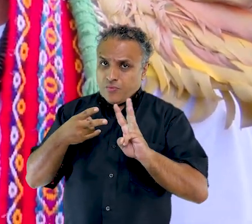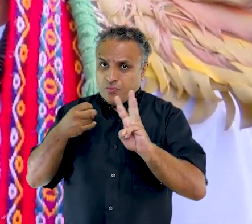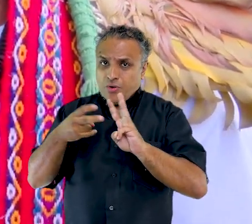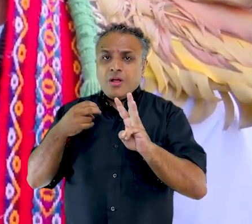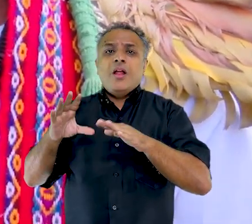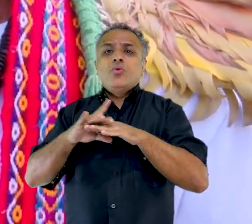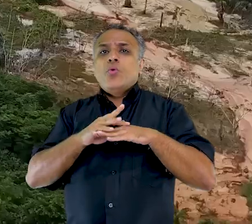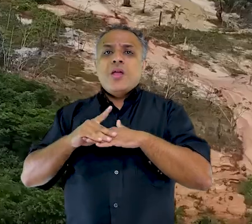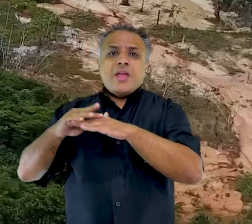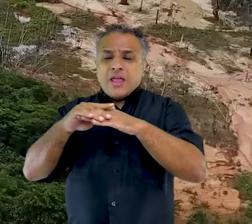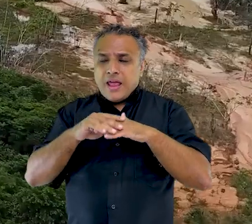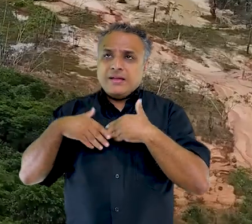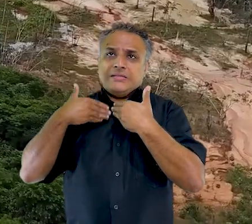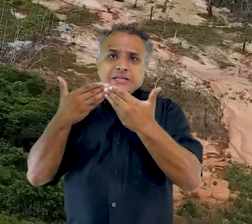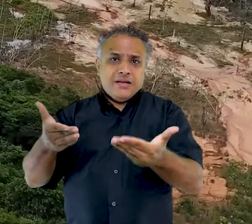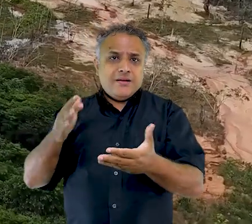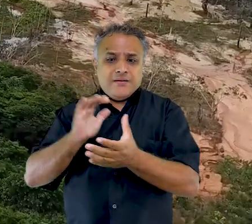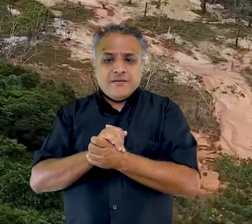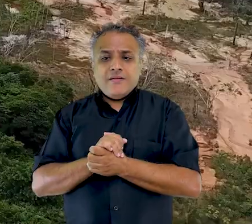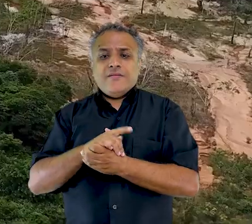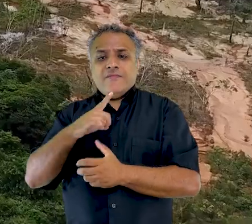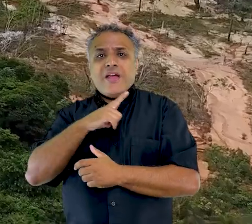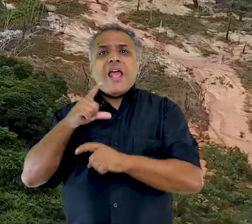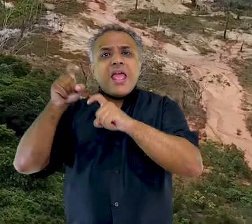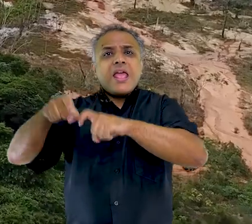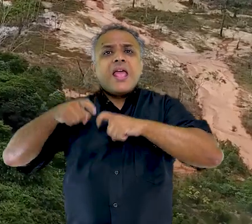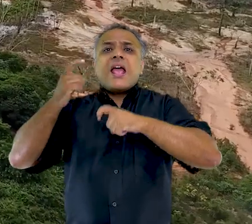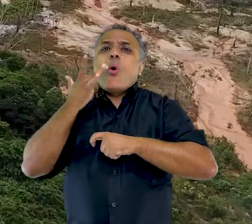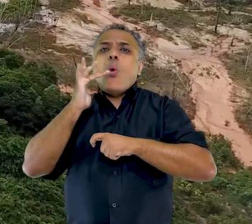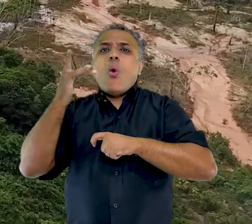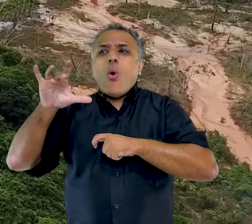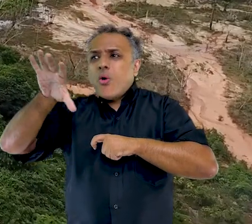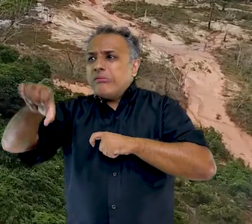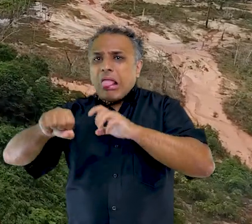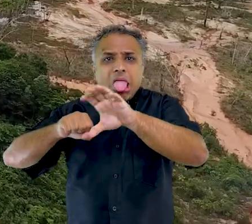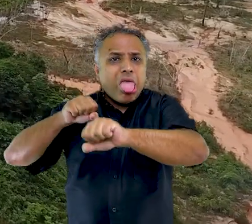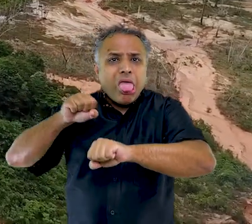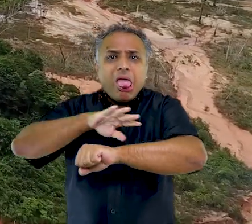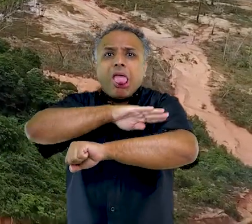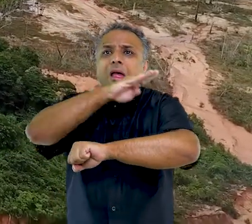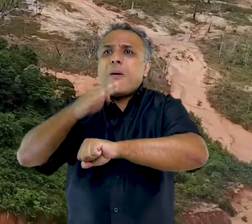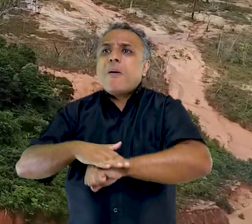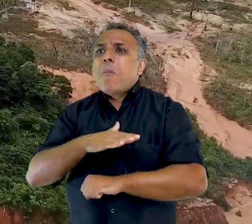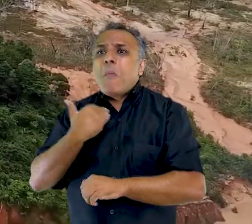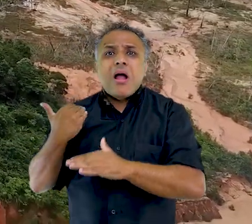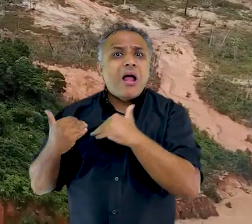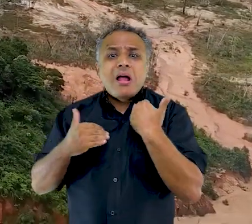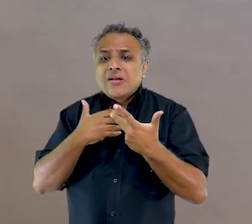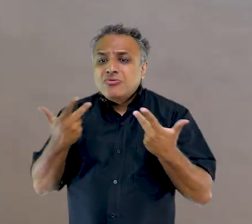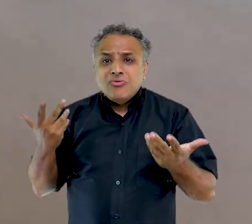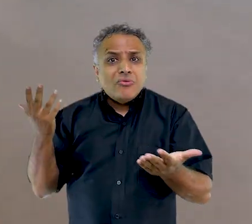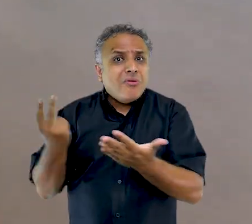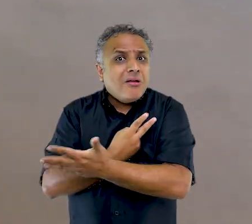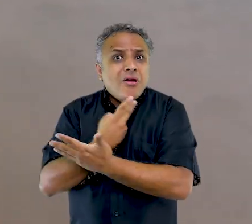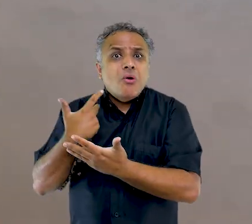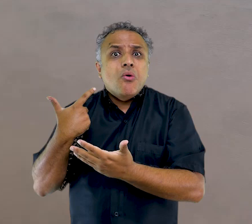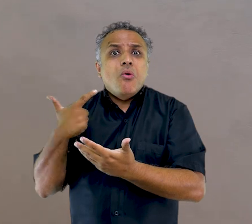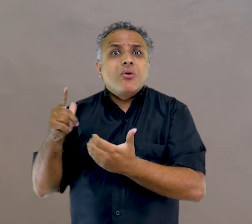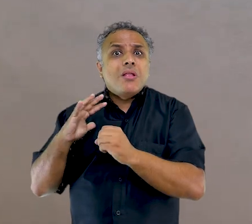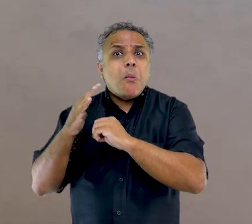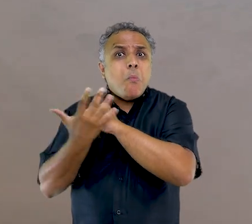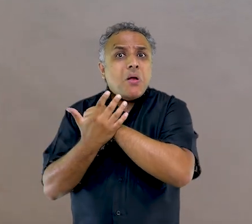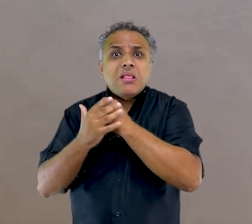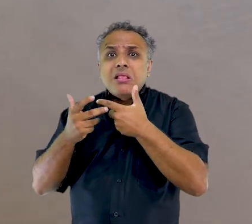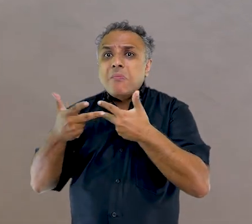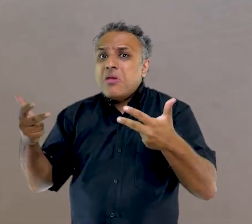etnias, veio a extração de garimpo, que mata os povos indígenas mais do que mesmo qualquer outra pandemia, né, que você sabe que afeta